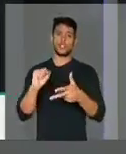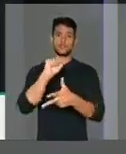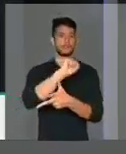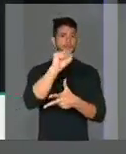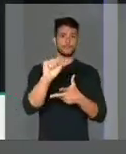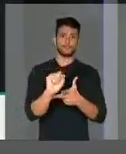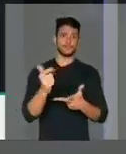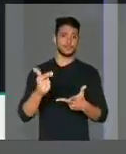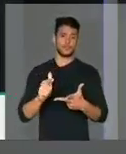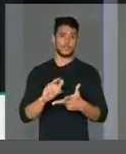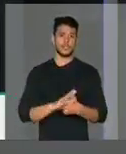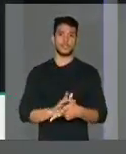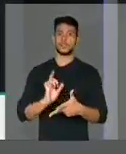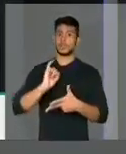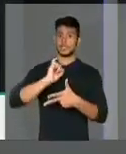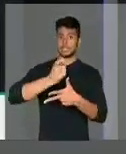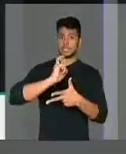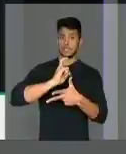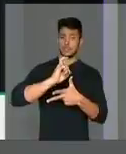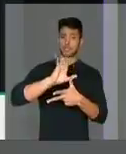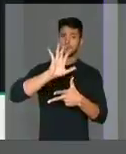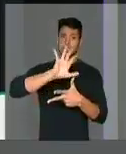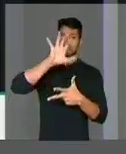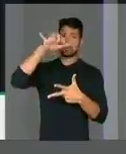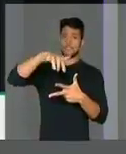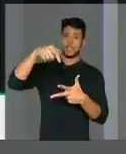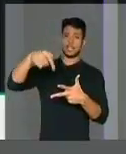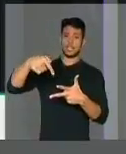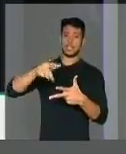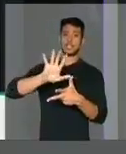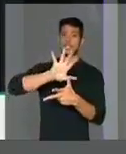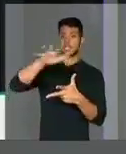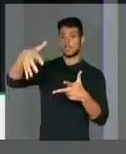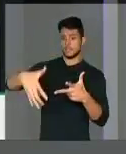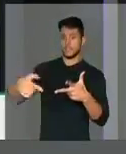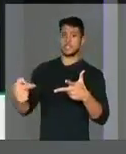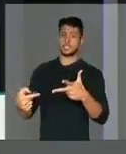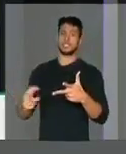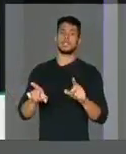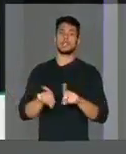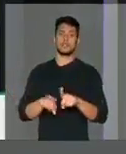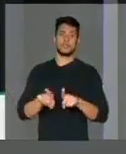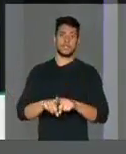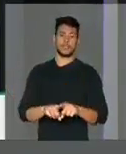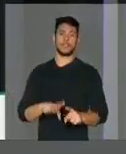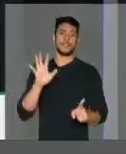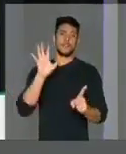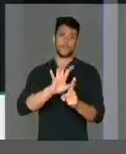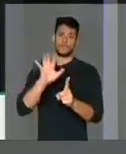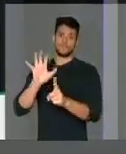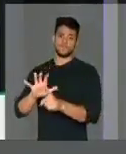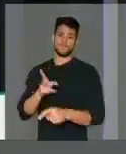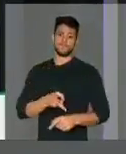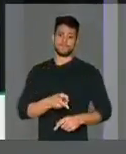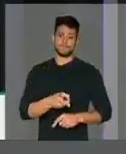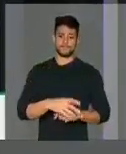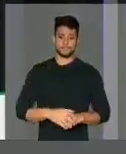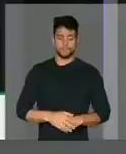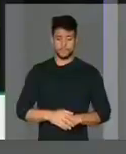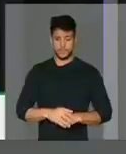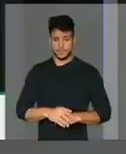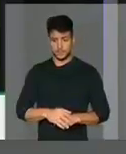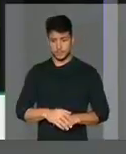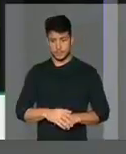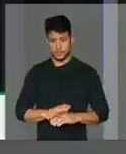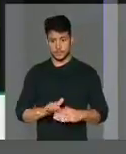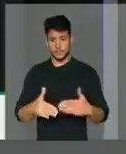executivo interfere no parlamento, interfere na justiça, interfere na vida do cidadão. Então,